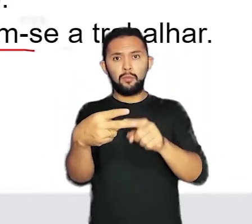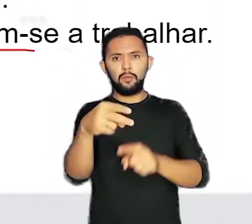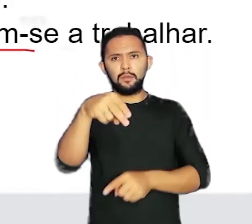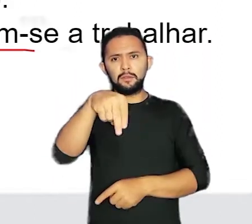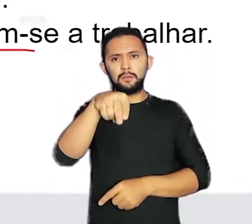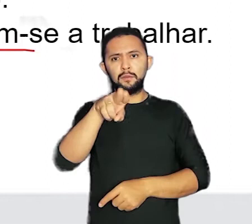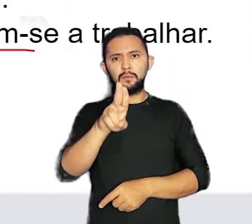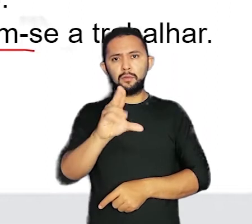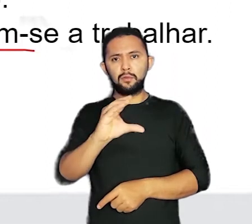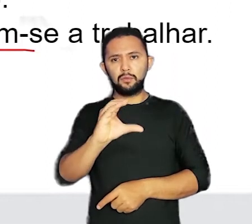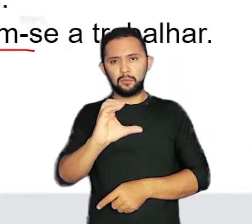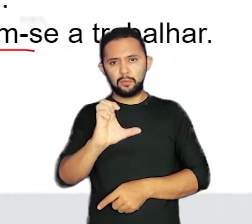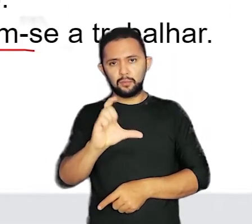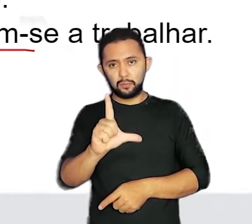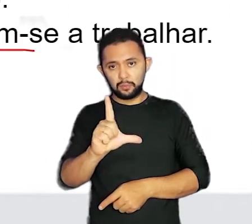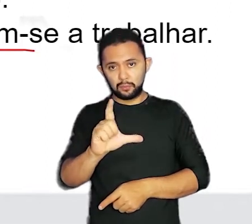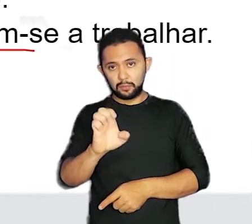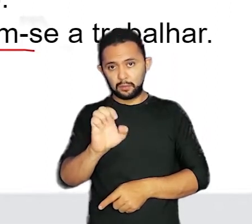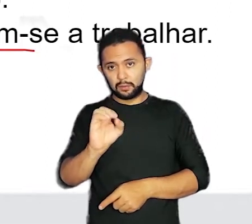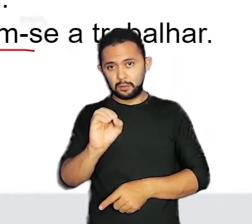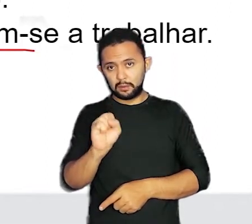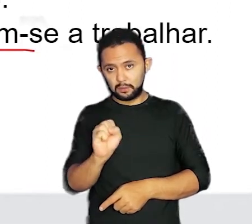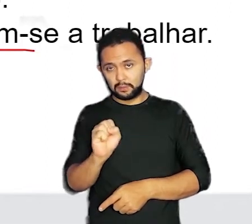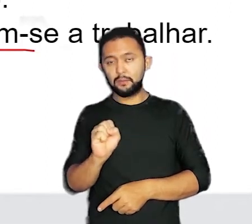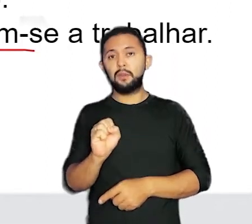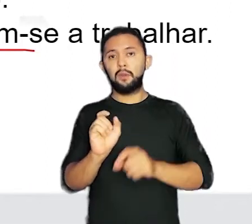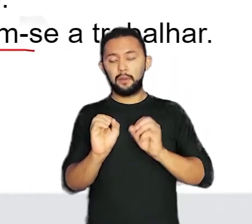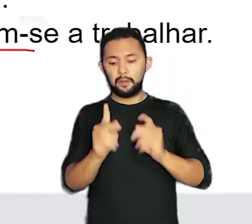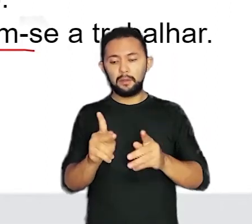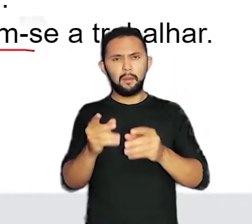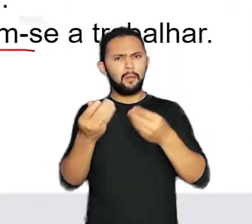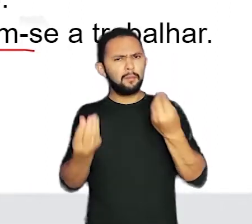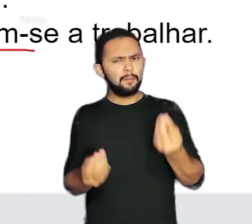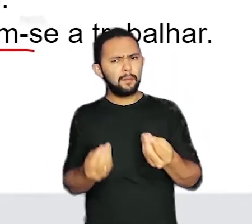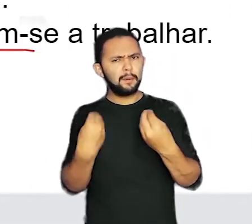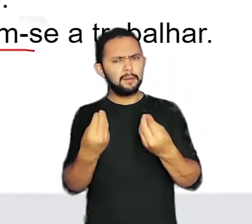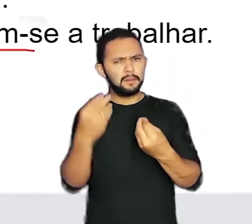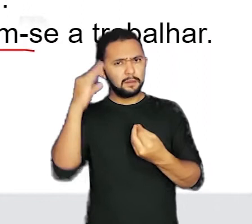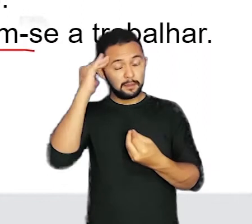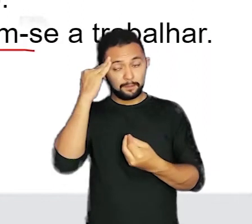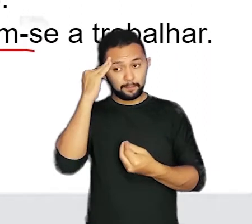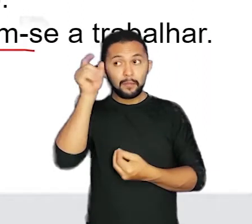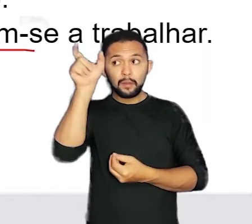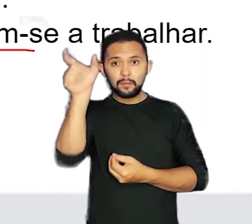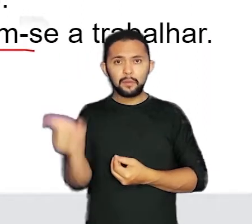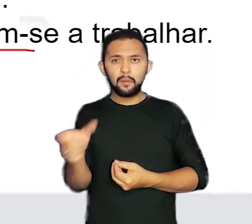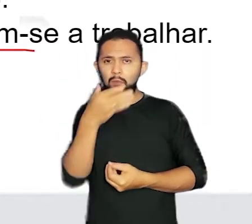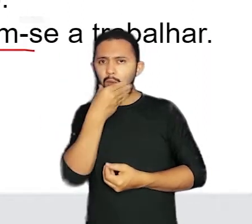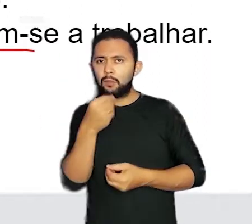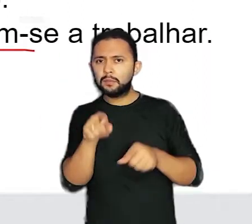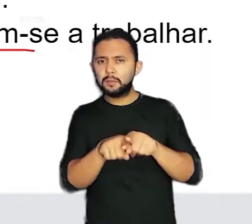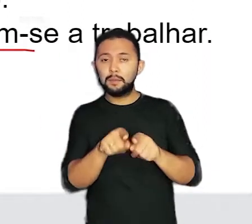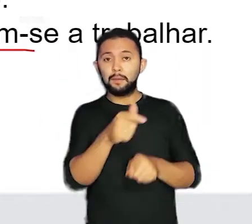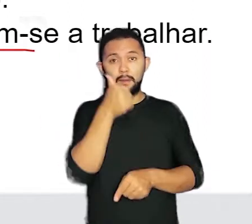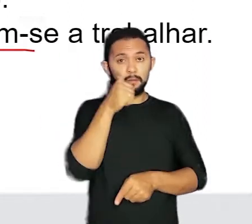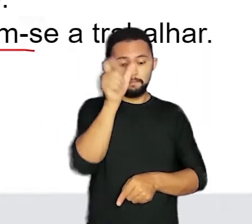o bilheteiro que se recusou a trabalhar. Foi o bilheteiro e a projecionista. Então, eles dois serão os núcleos,